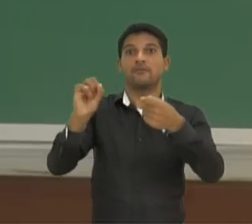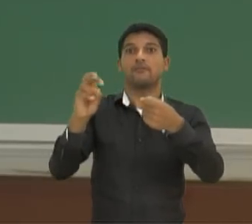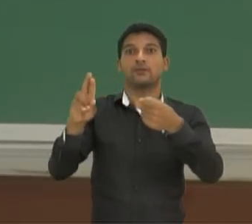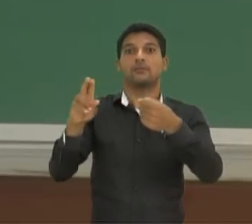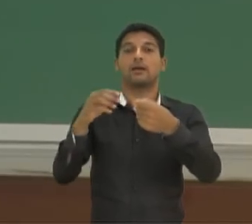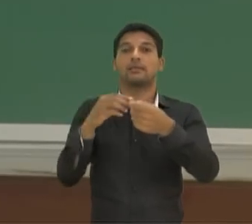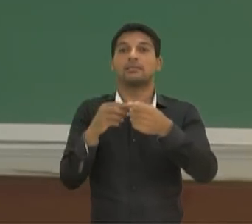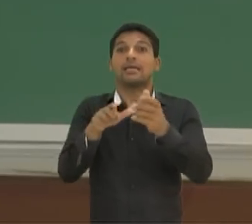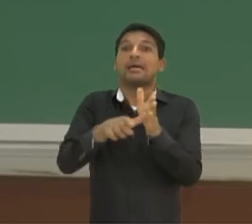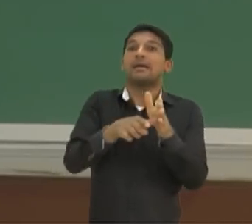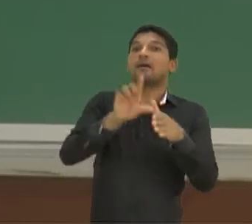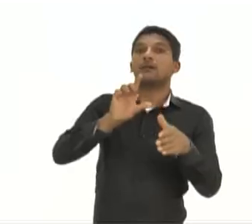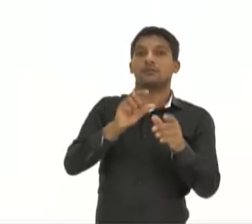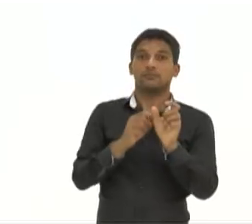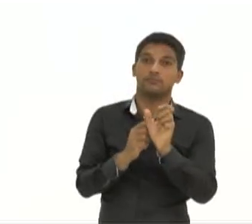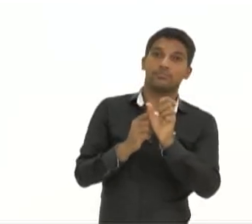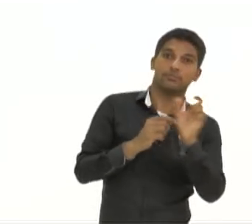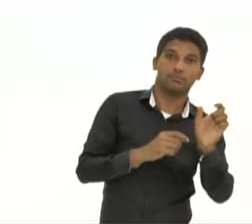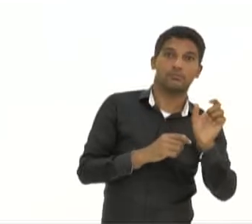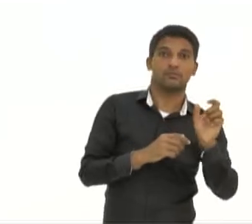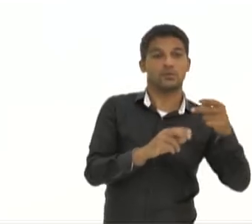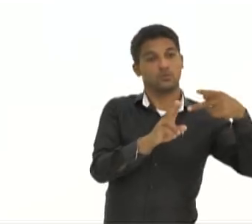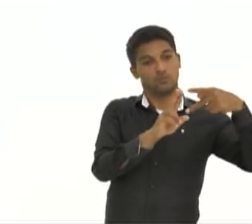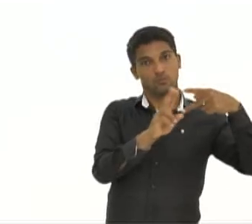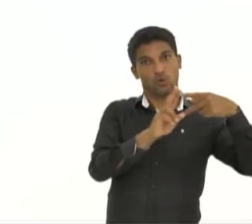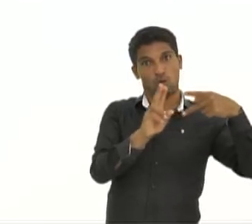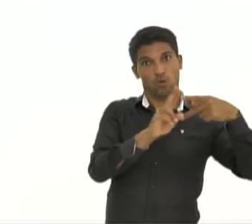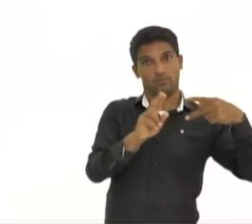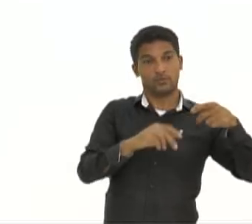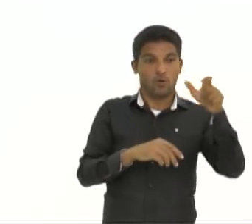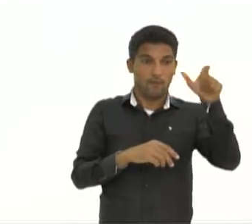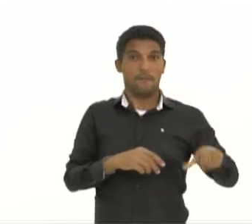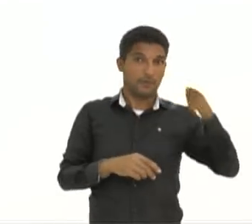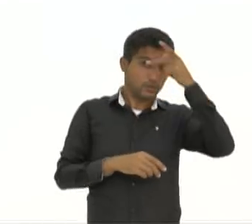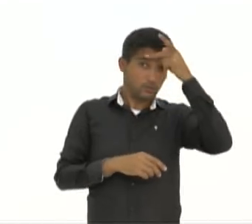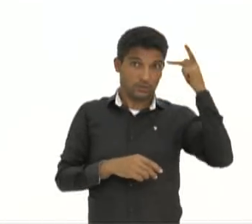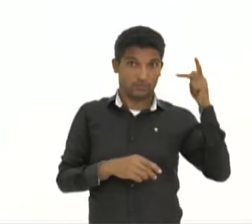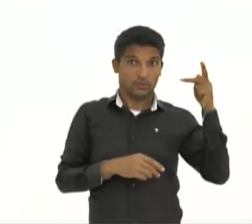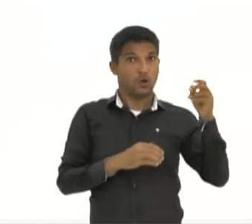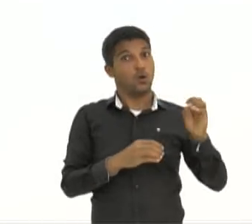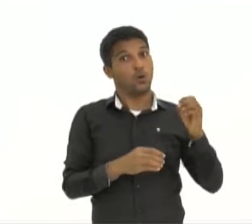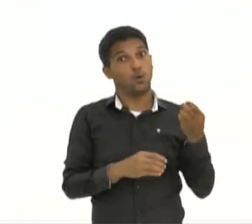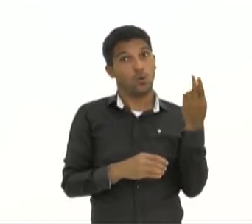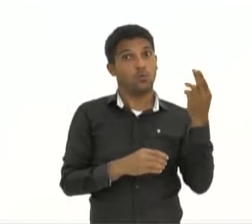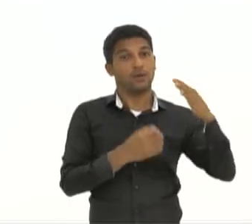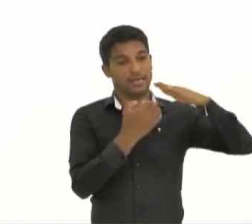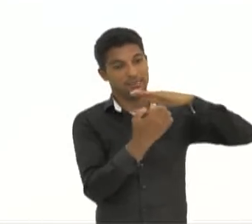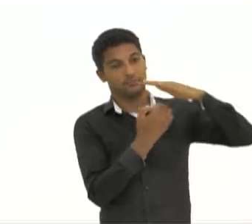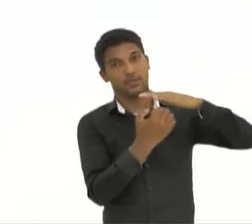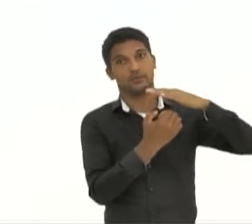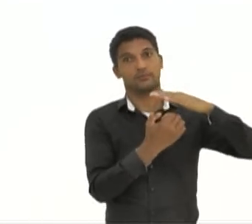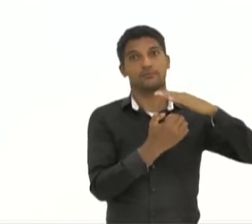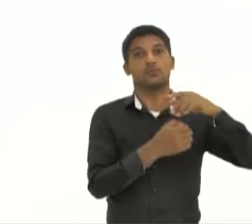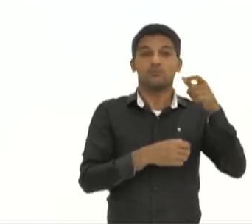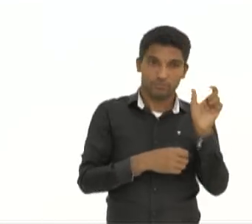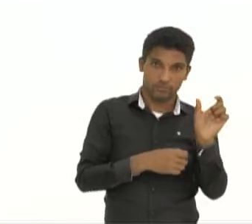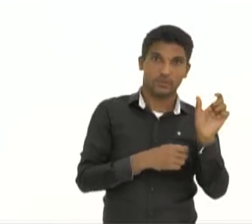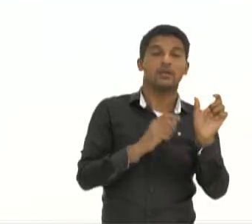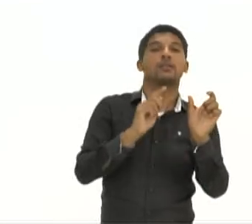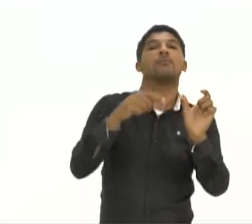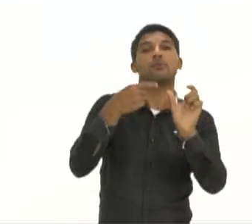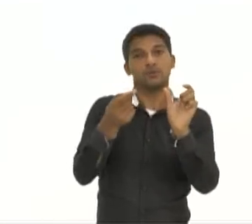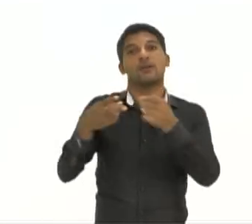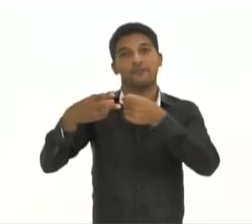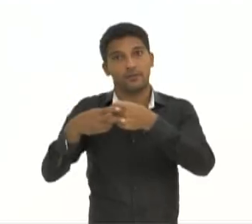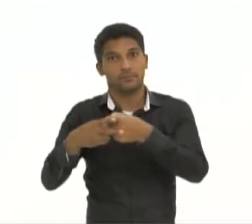para vocês responderem a nossa terceira questão. Que o enunciado diz o quê? Esse modelo de introdução a uma carta revela: